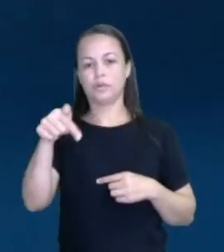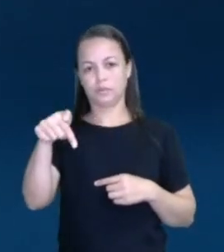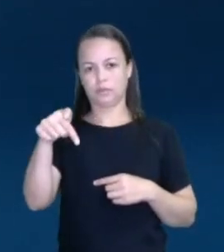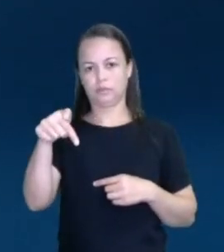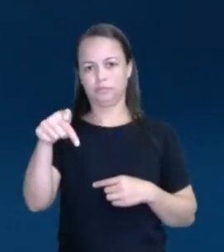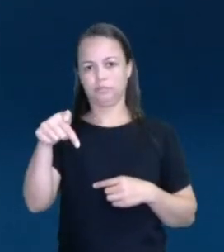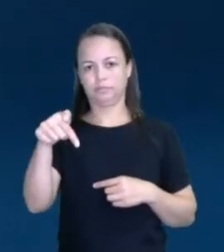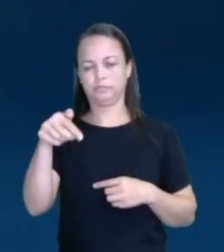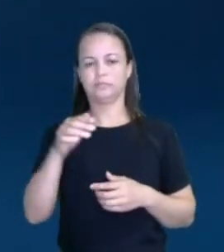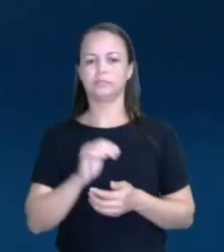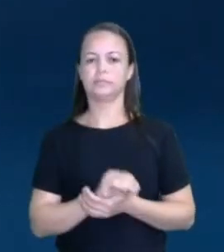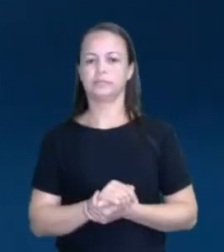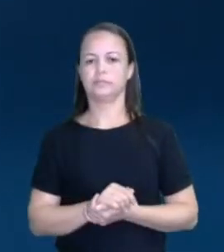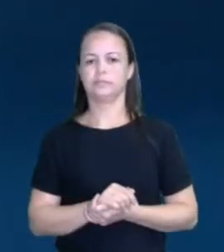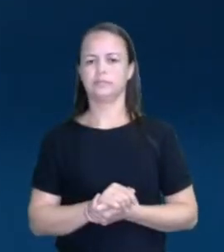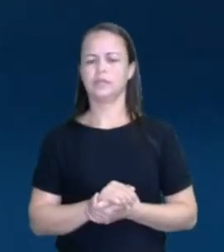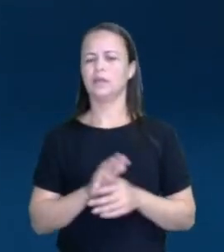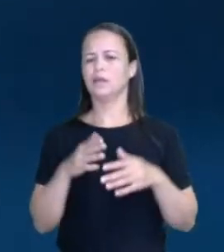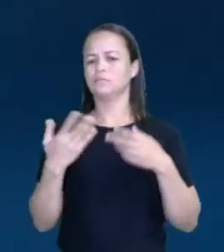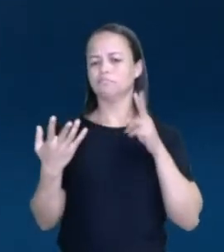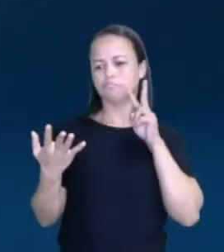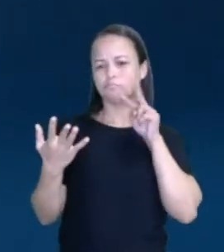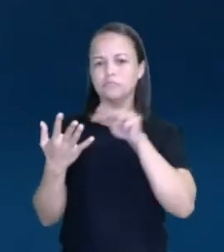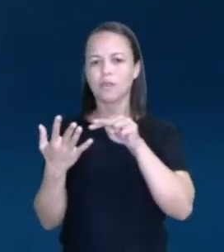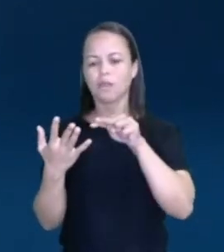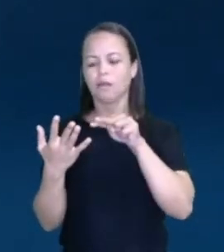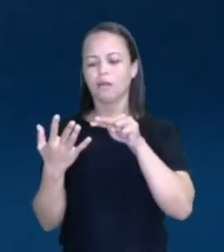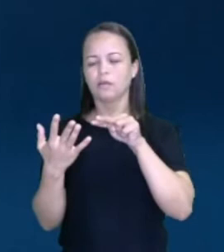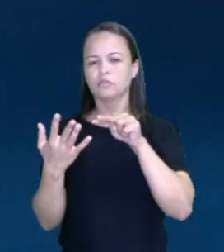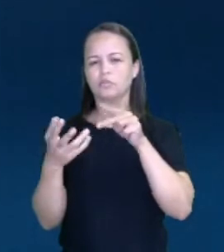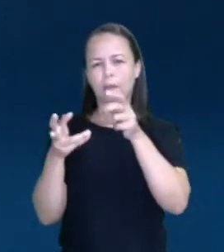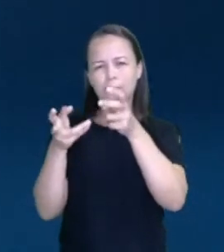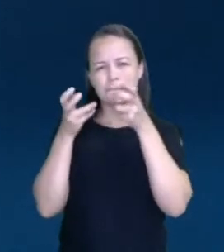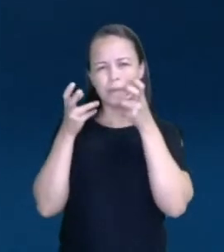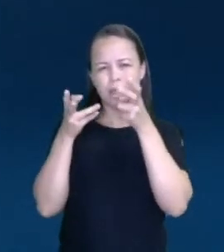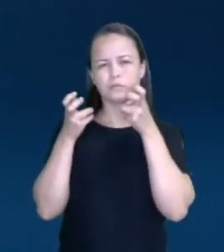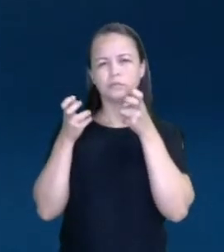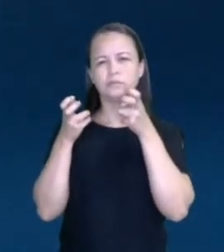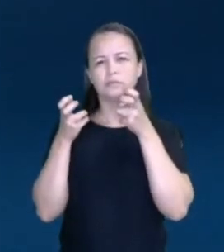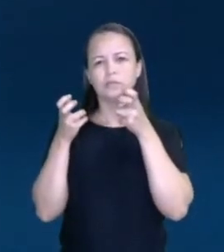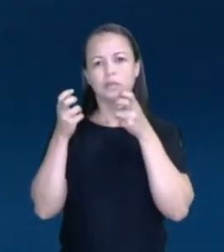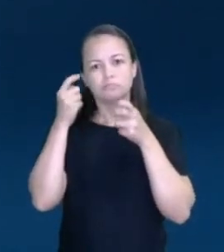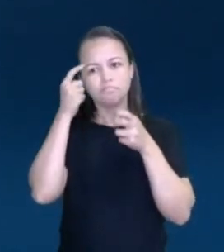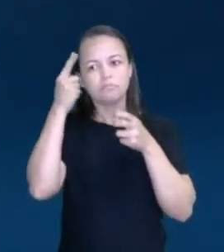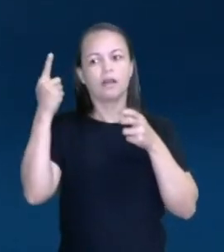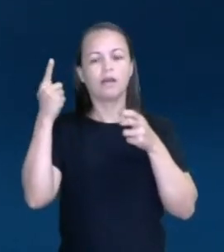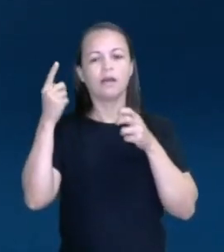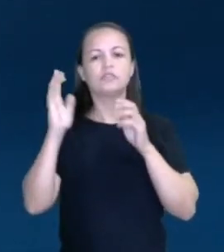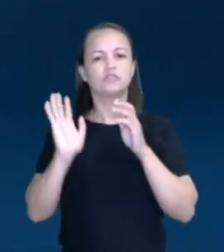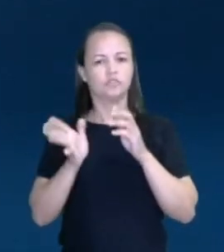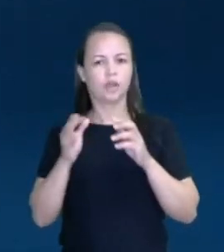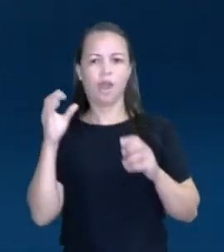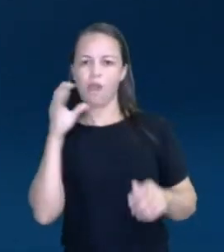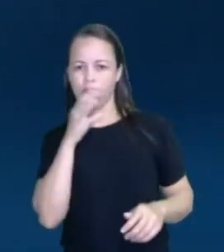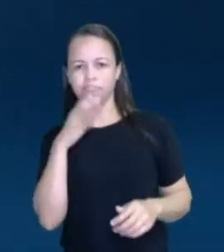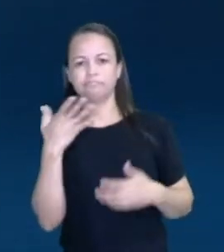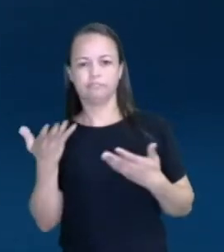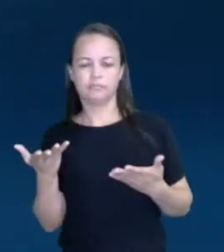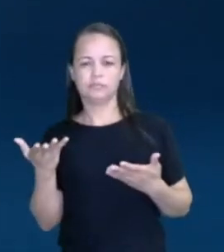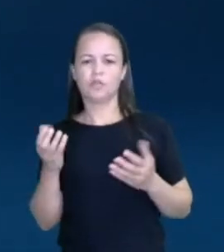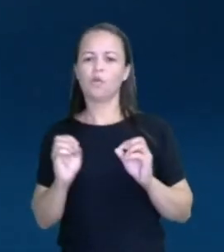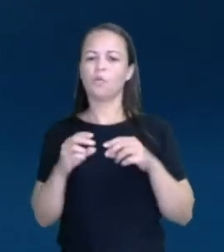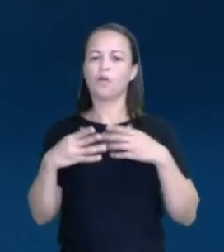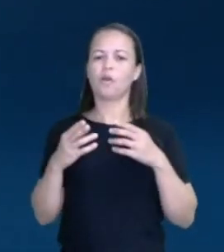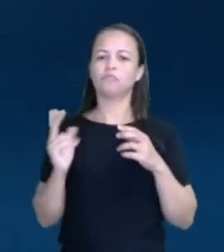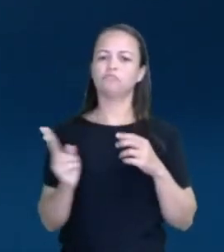7. De cara, vocês já devem ter se ligado aqui que rapidinho qual é o valor